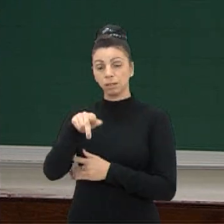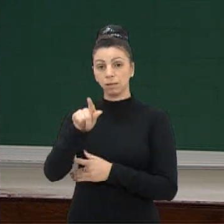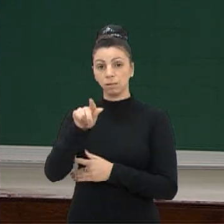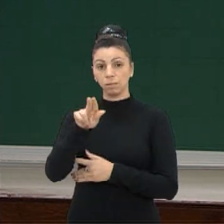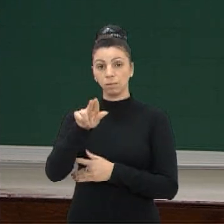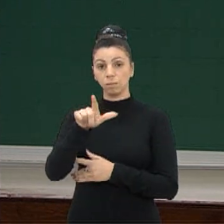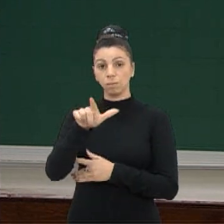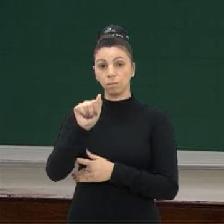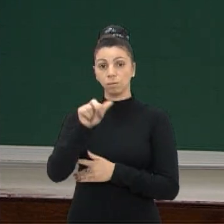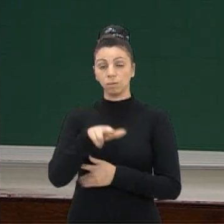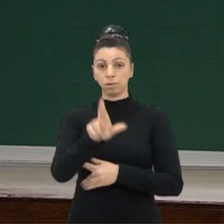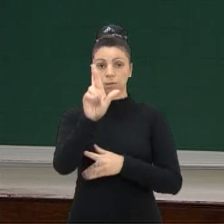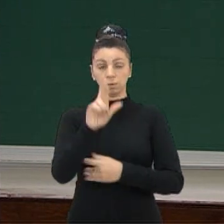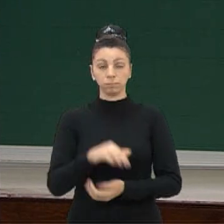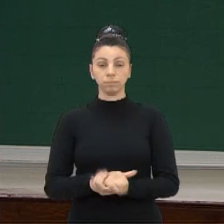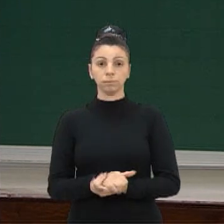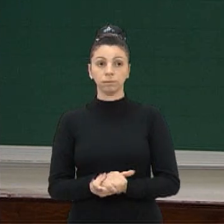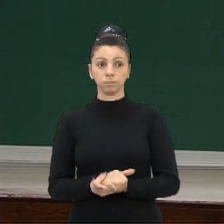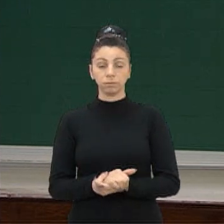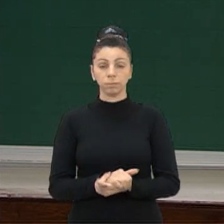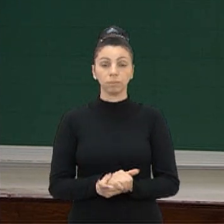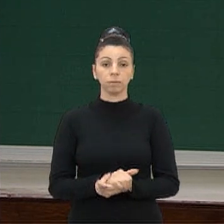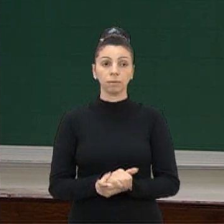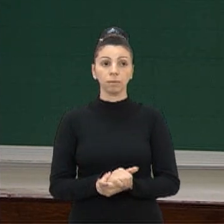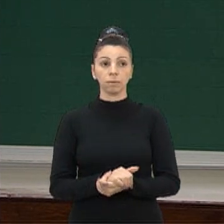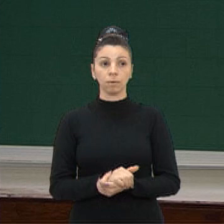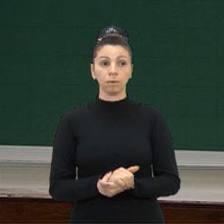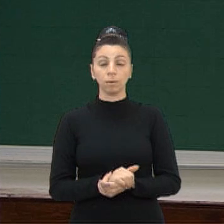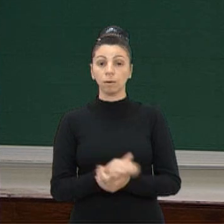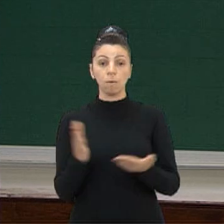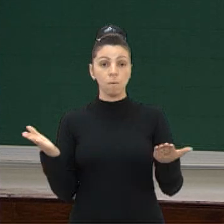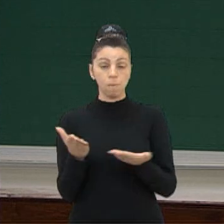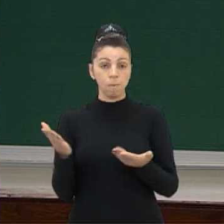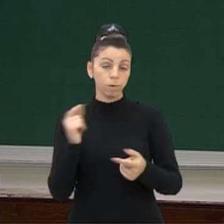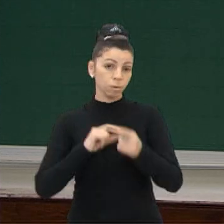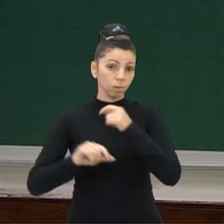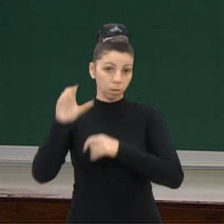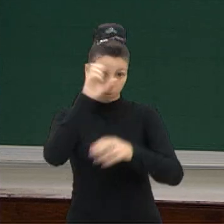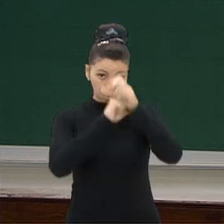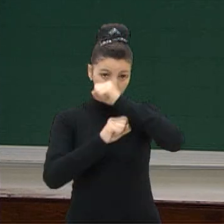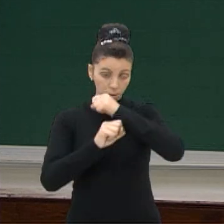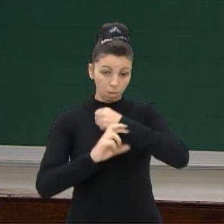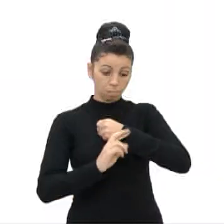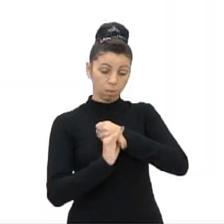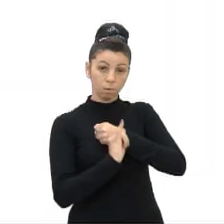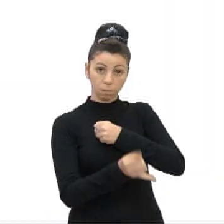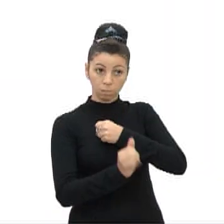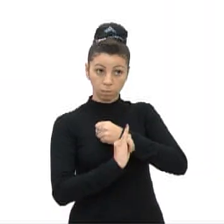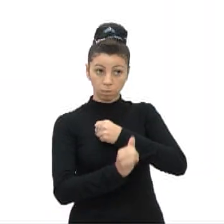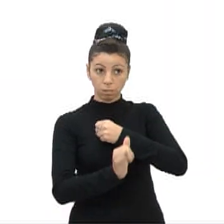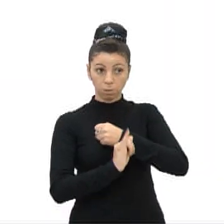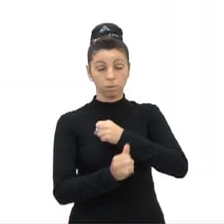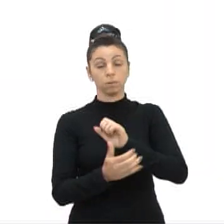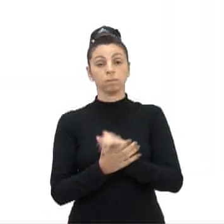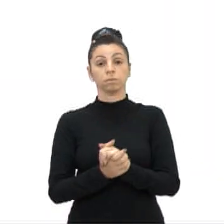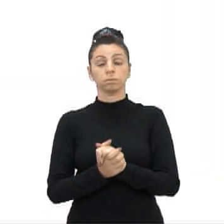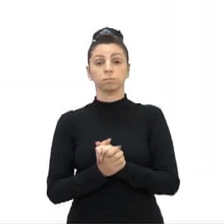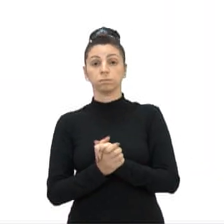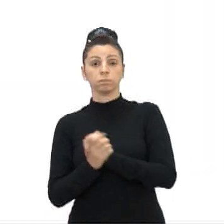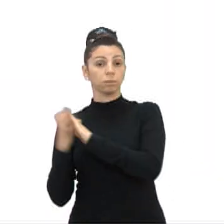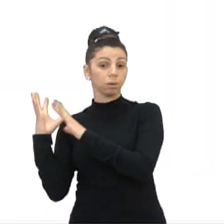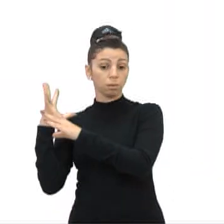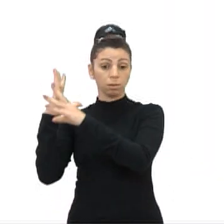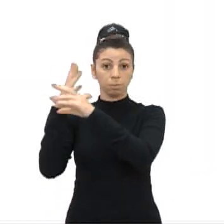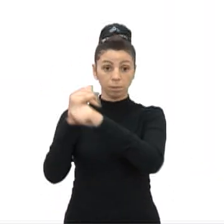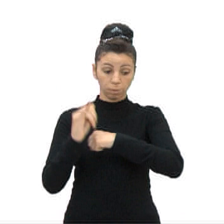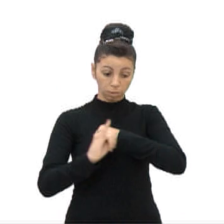referências. Né? Hoje a gente fez aqui uma retomada sobre crônicas. Né? Retomamos aí que a crônica ela